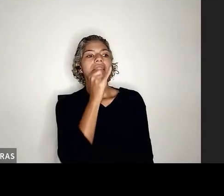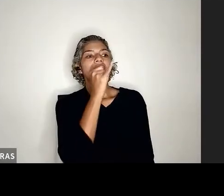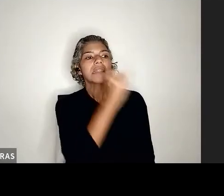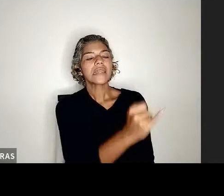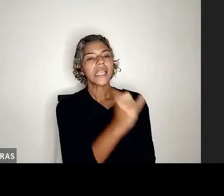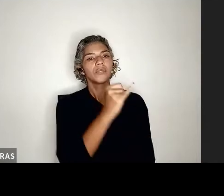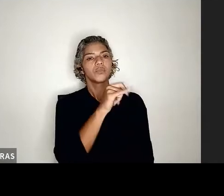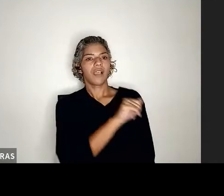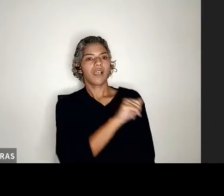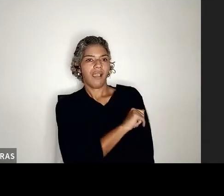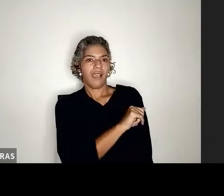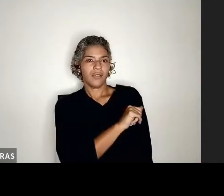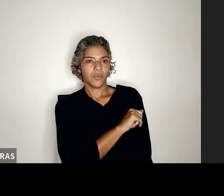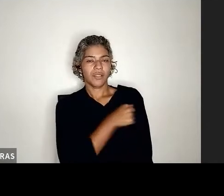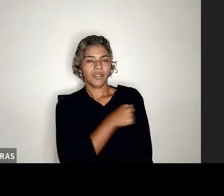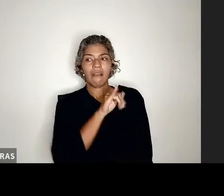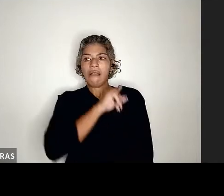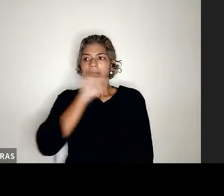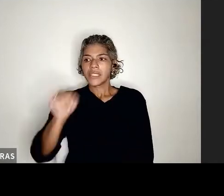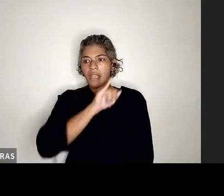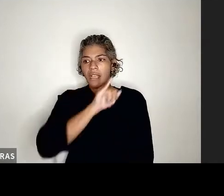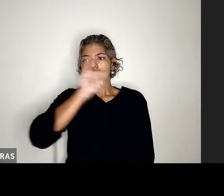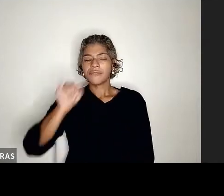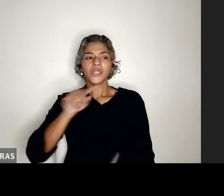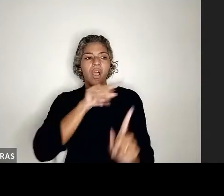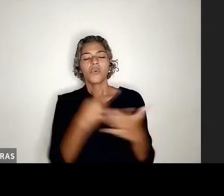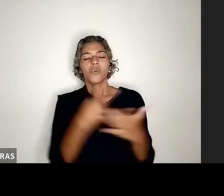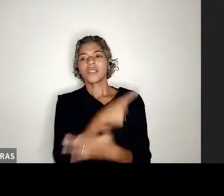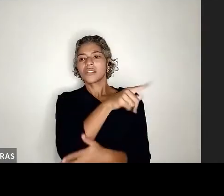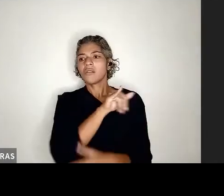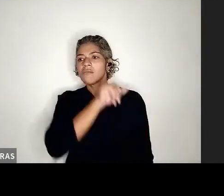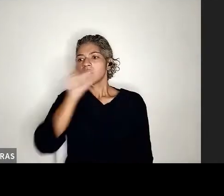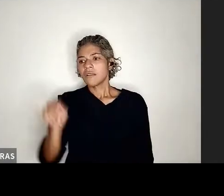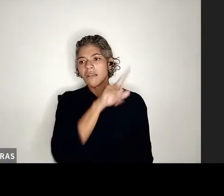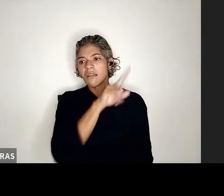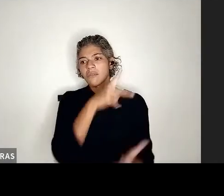processar aquela demanda, para processar aquela violência. Ficava